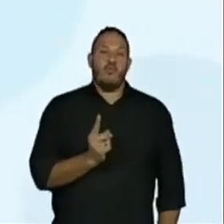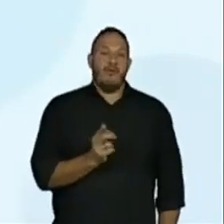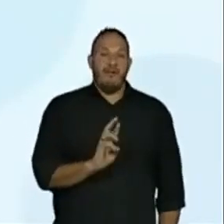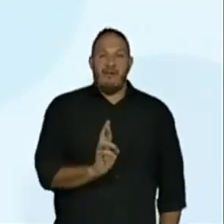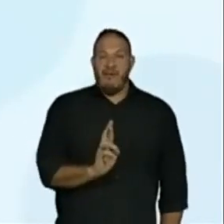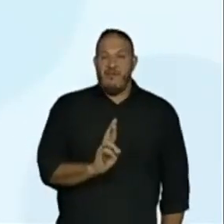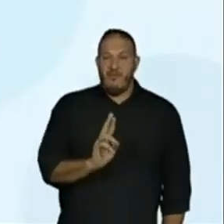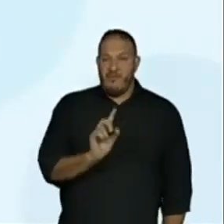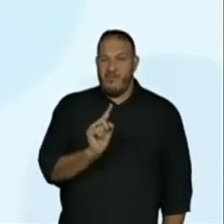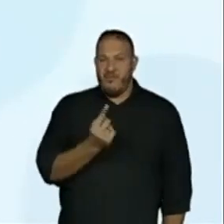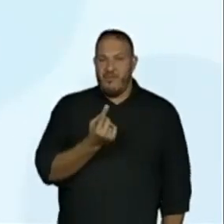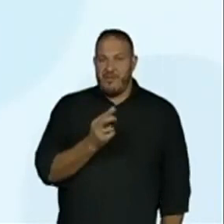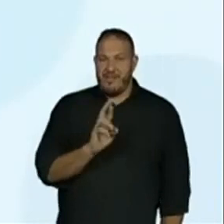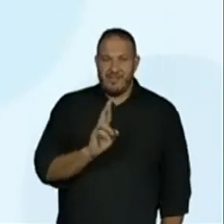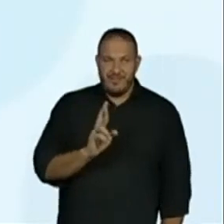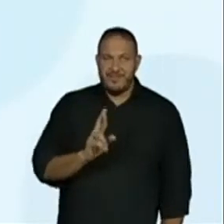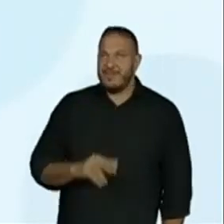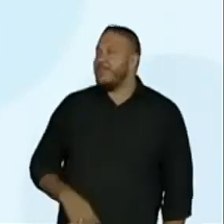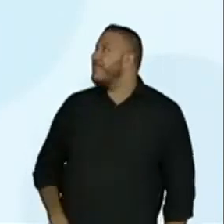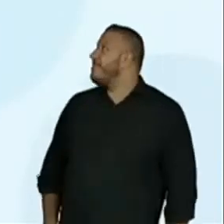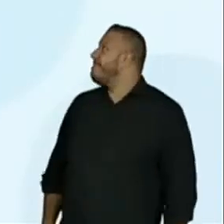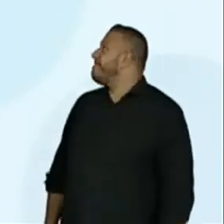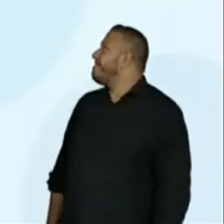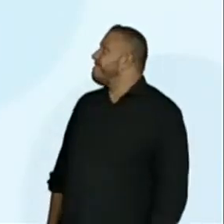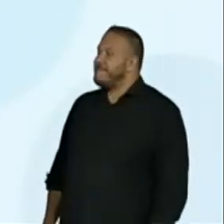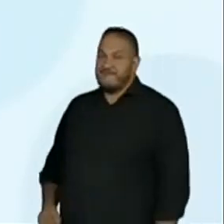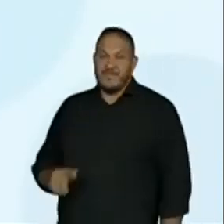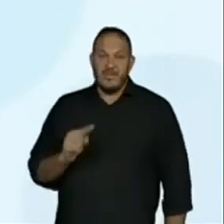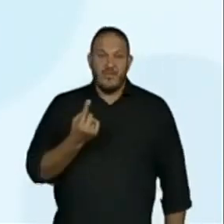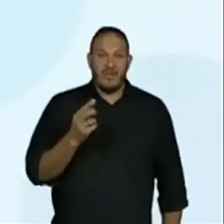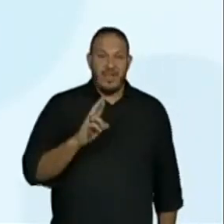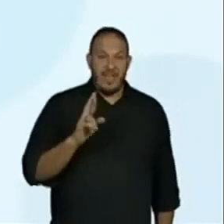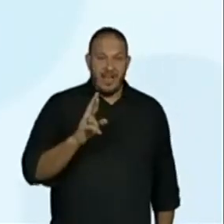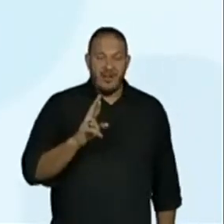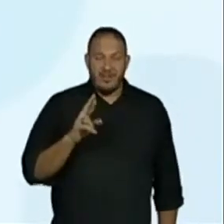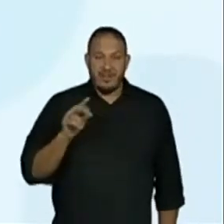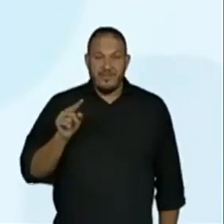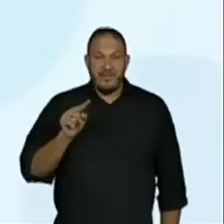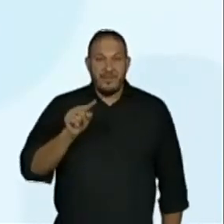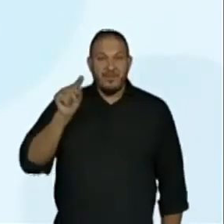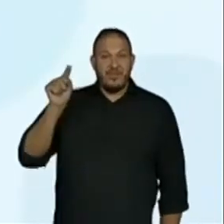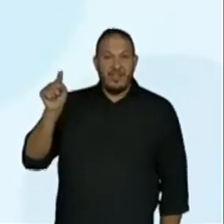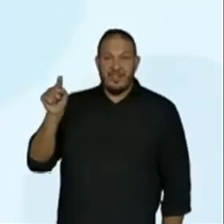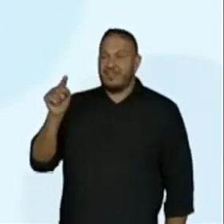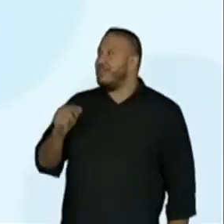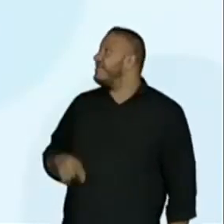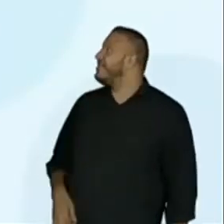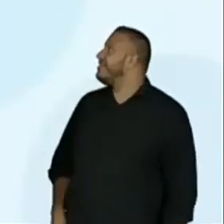da vírgula, eu tenho 0. R$ 1 passa para o lado esquerdo.